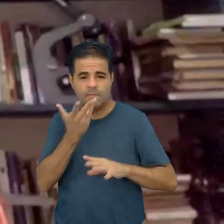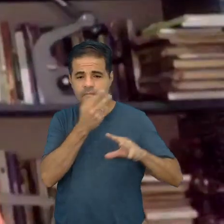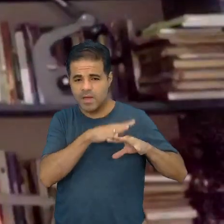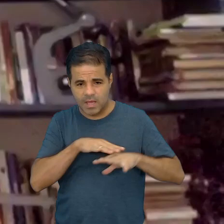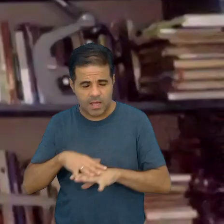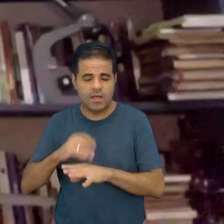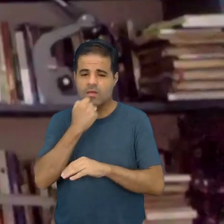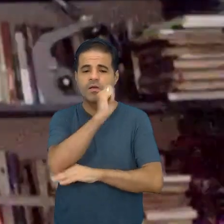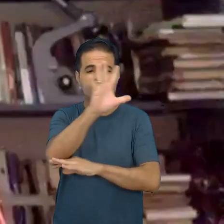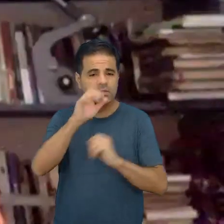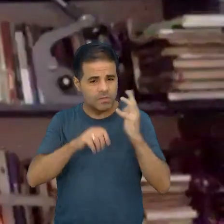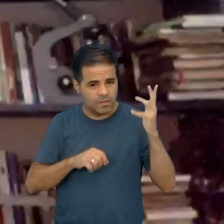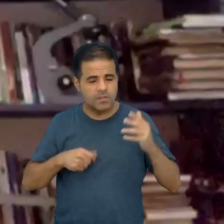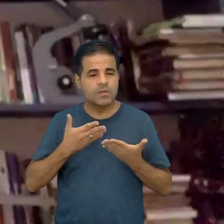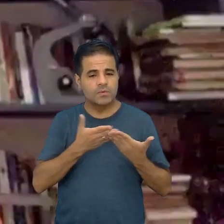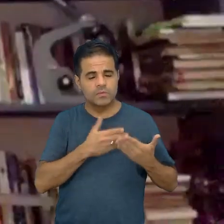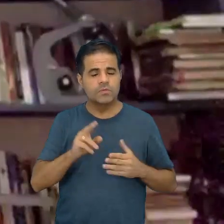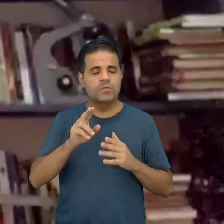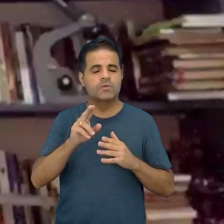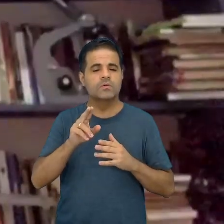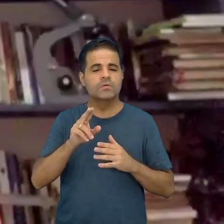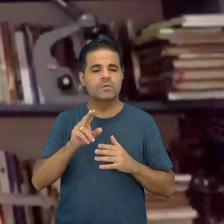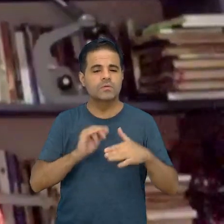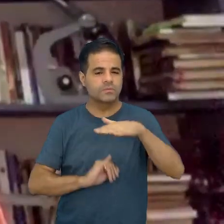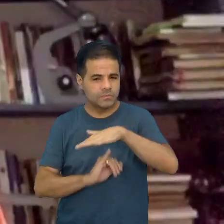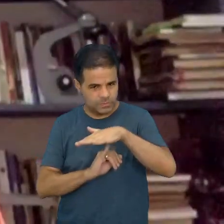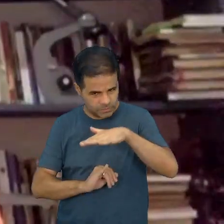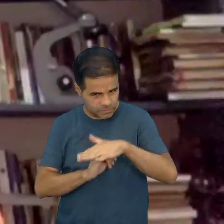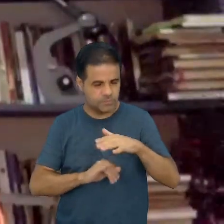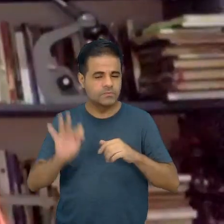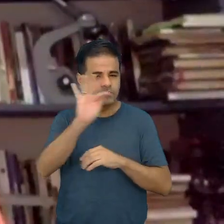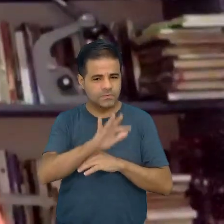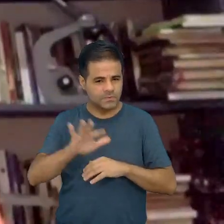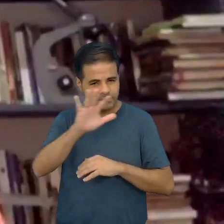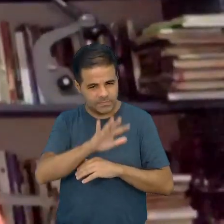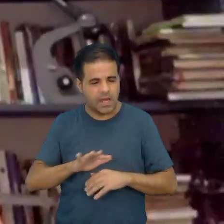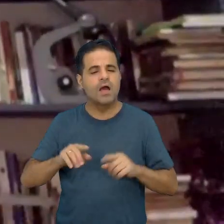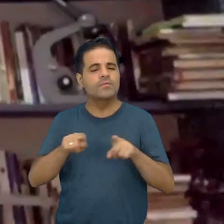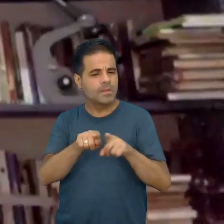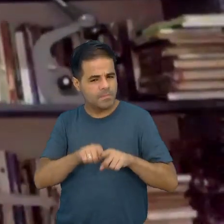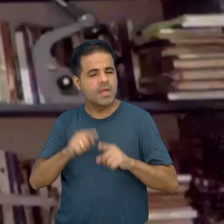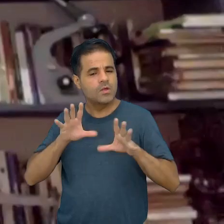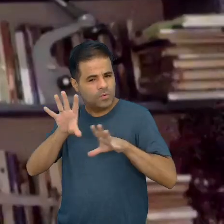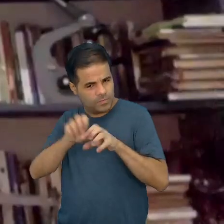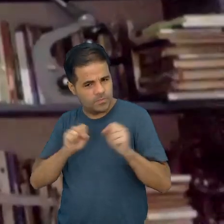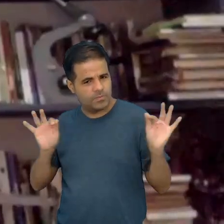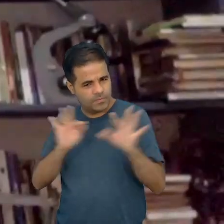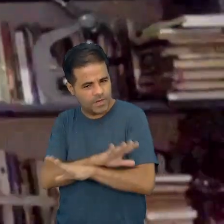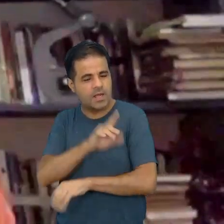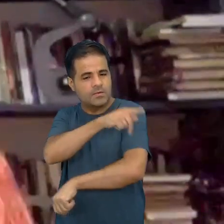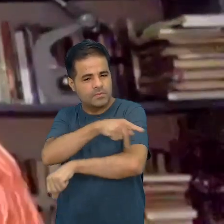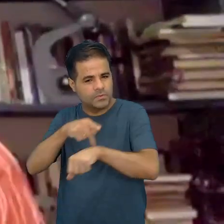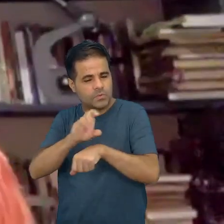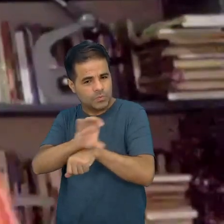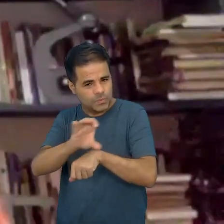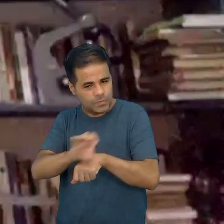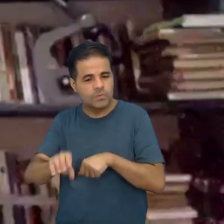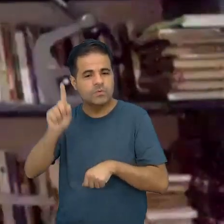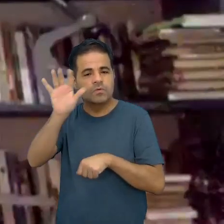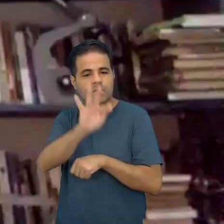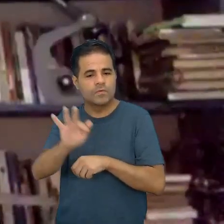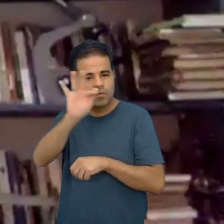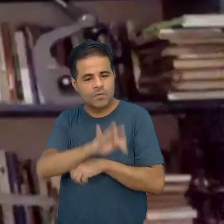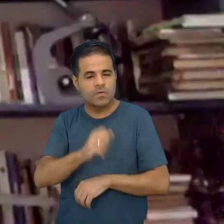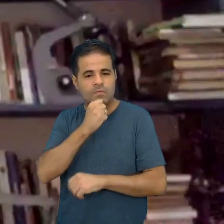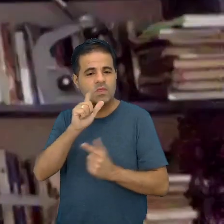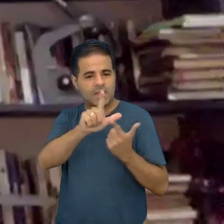Matemática e Ciências da Natureza pelo Instituto Federal aqui de Araraquara e estou finalizando o meu curso de Pedagogia na Faculdade de